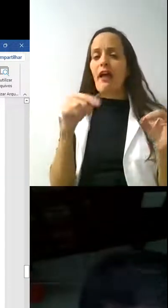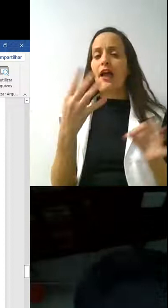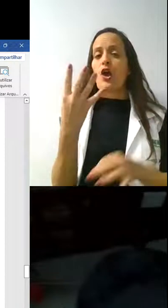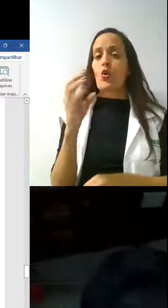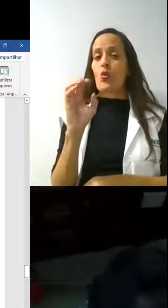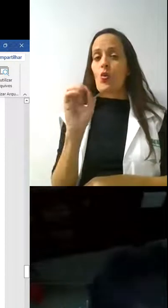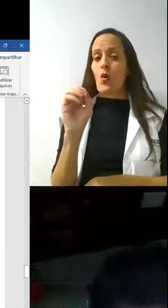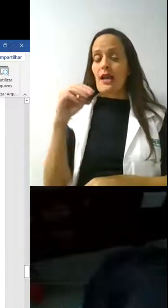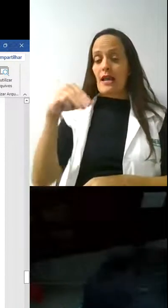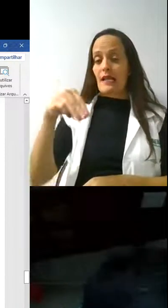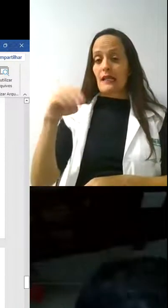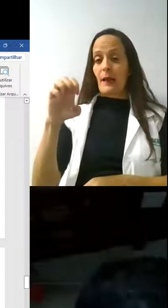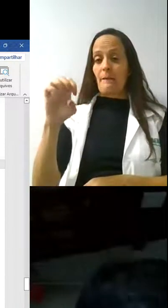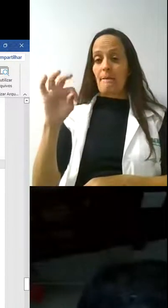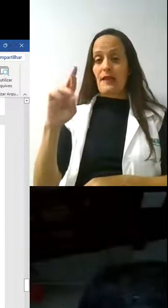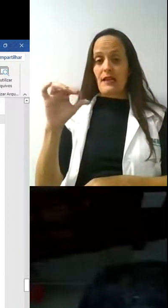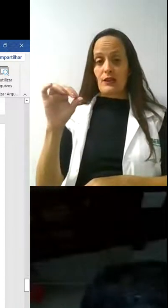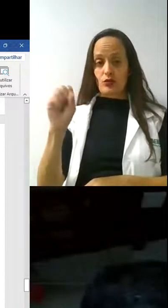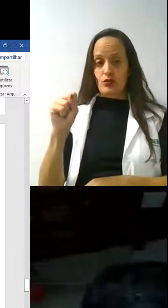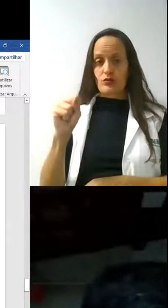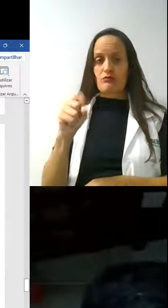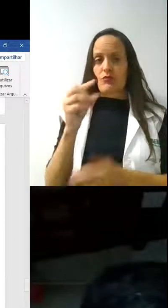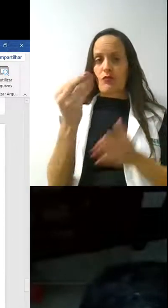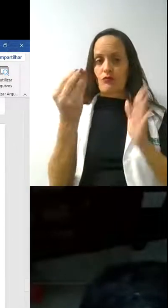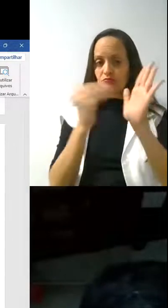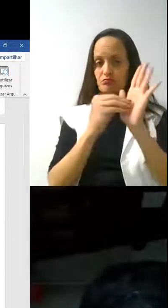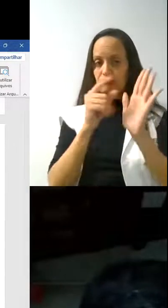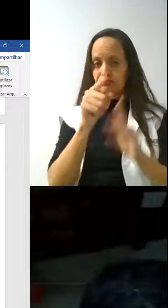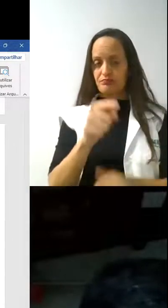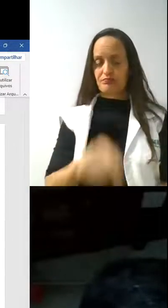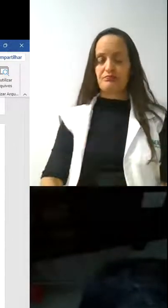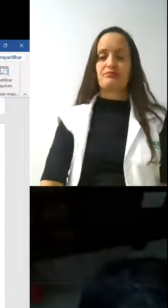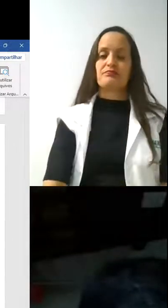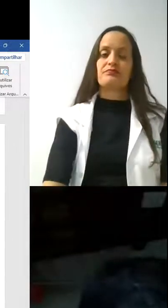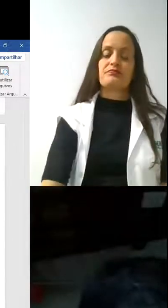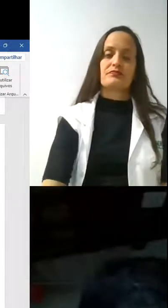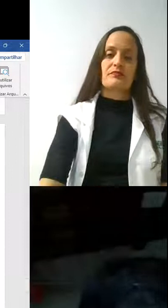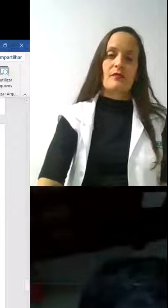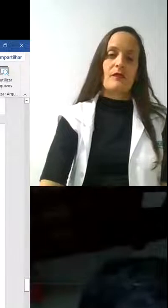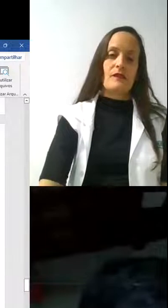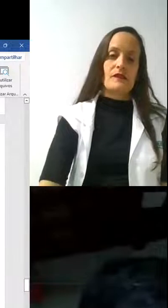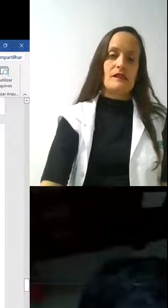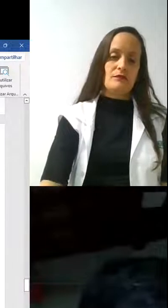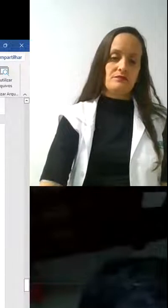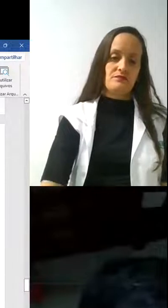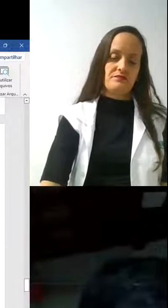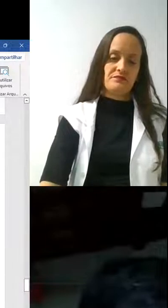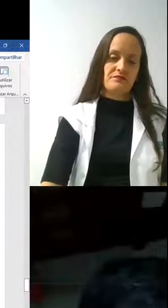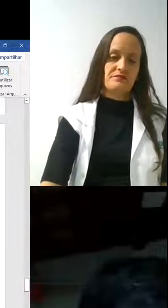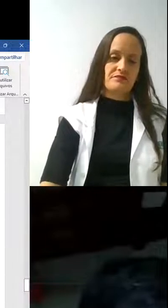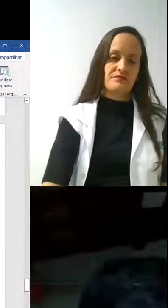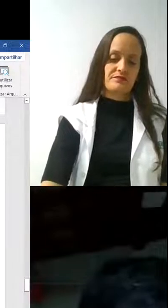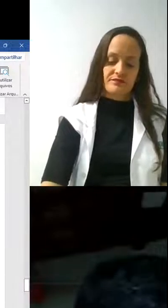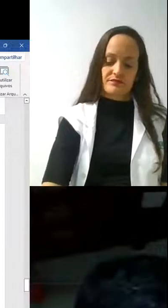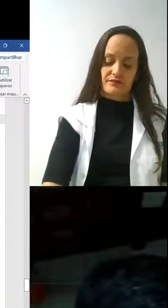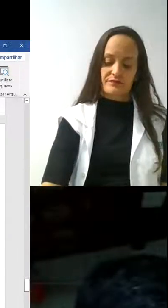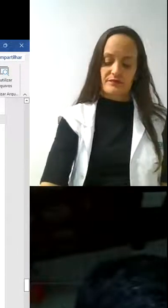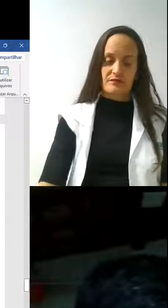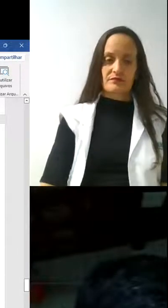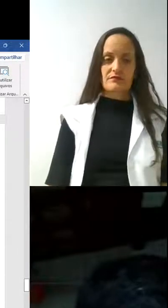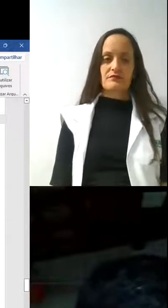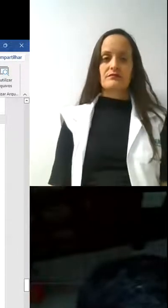40 metros, certo? Então, vou colocar essa medida aqui, 40 metros, certo?